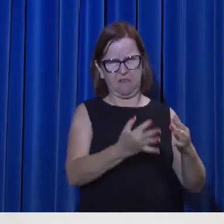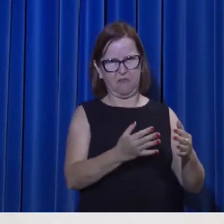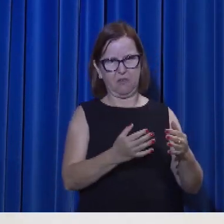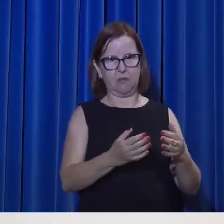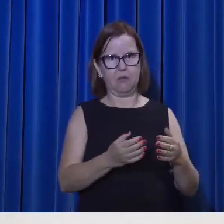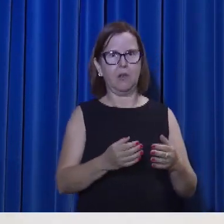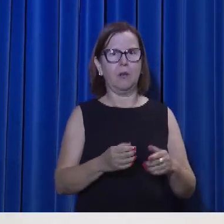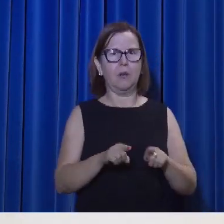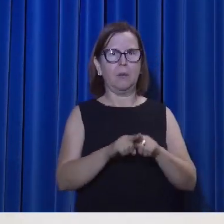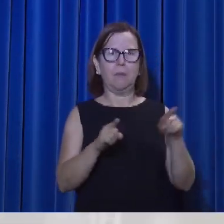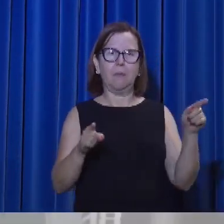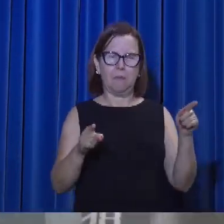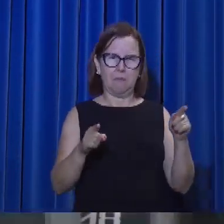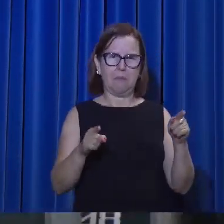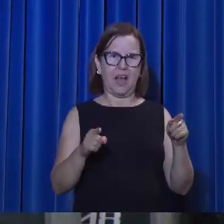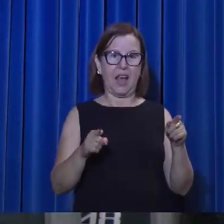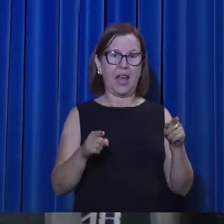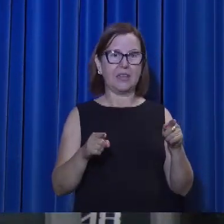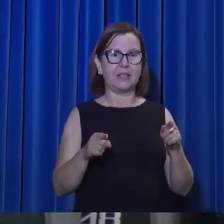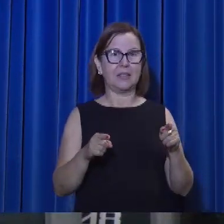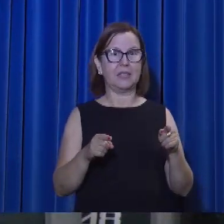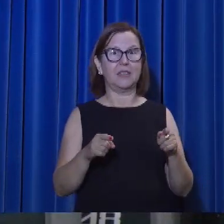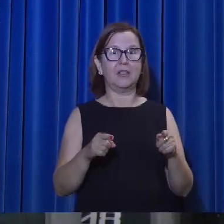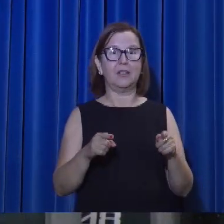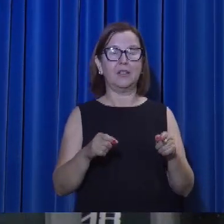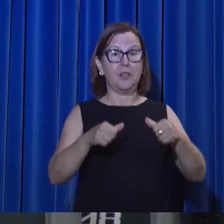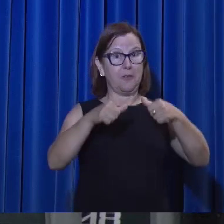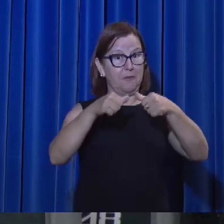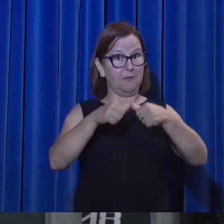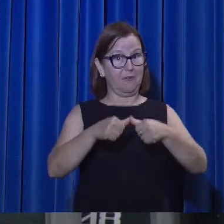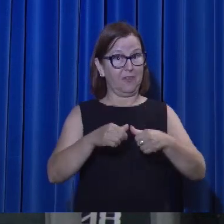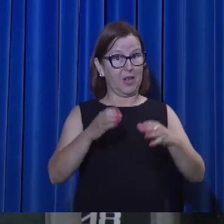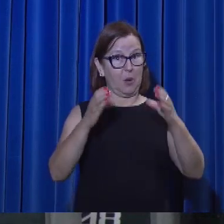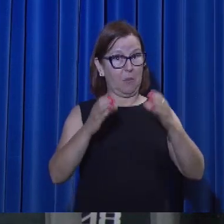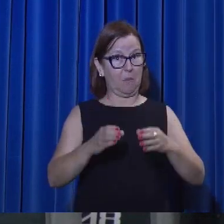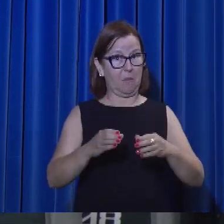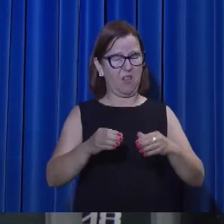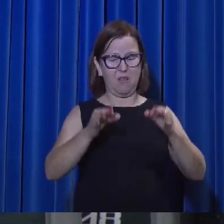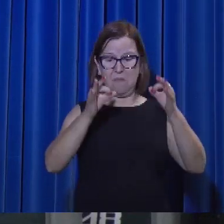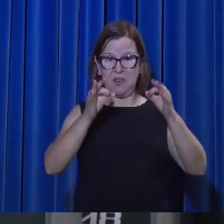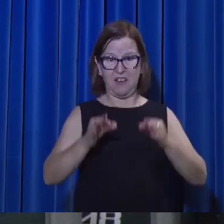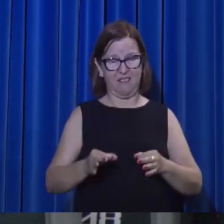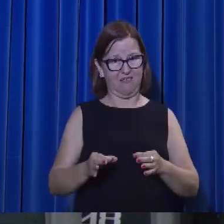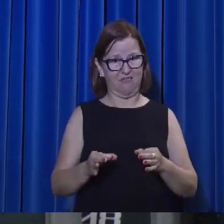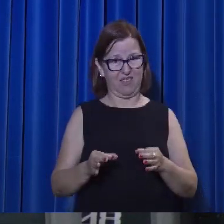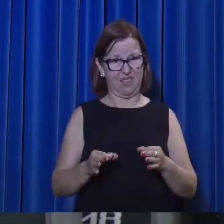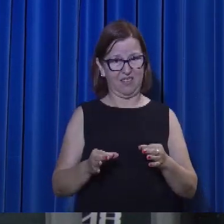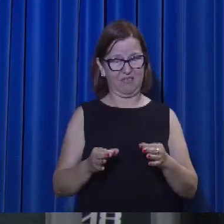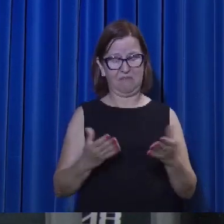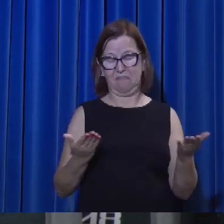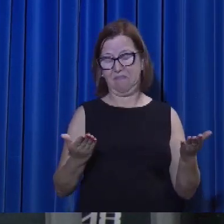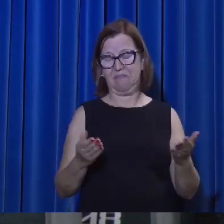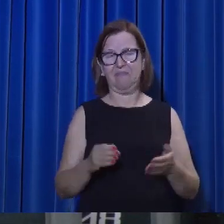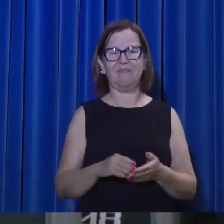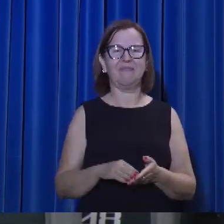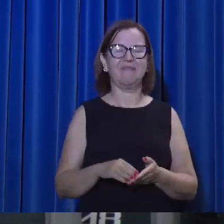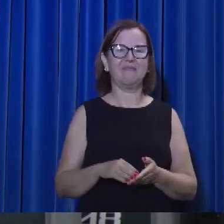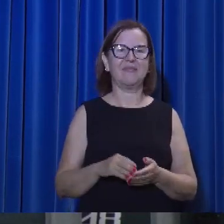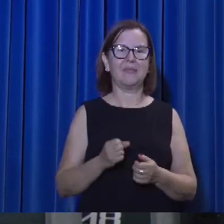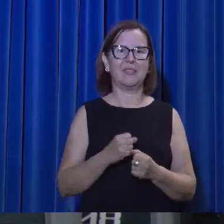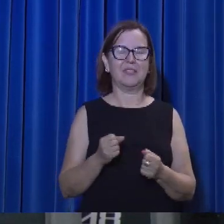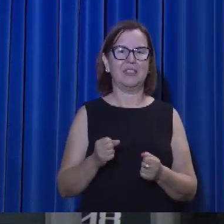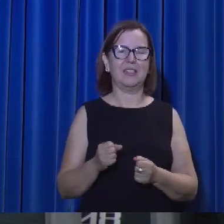cremos que todas as coisas foram feitas por intermédio dele, e sem ele, nada do que foi feito